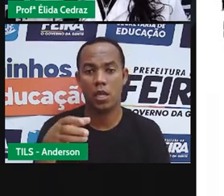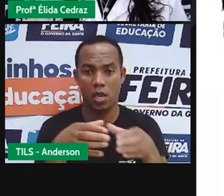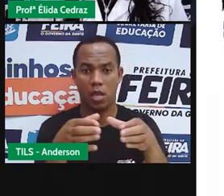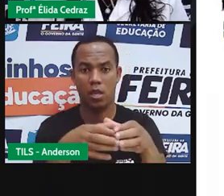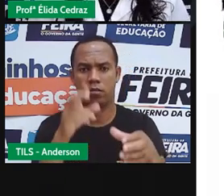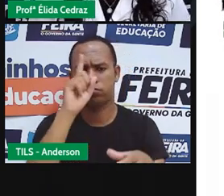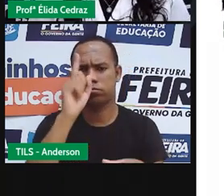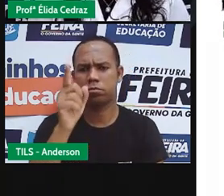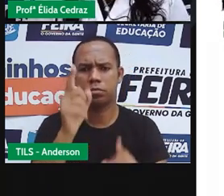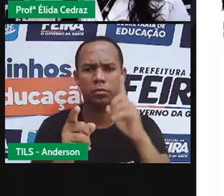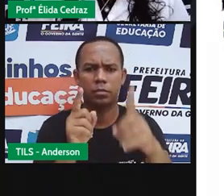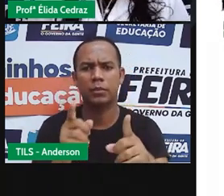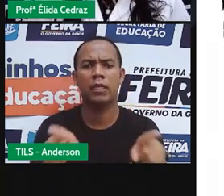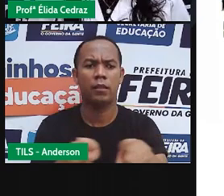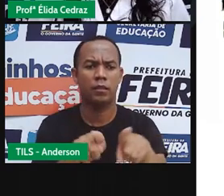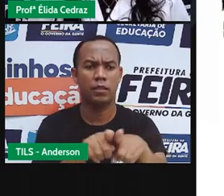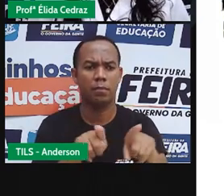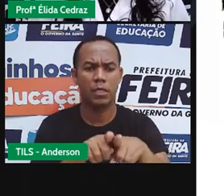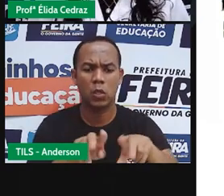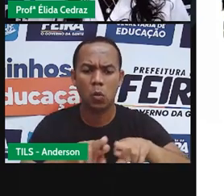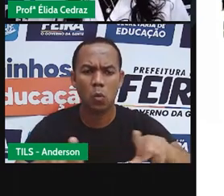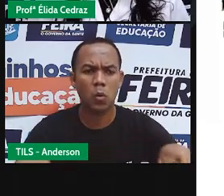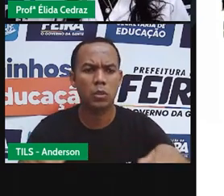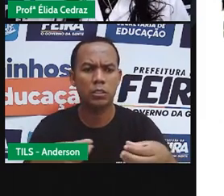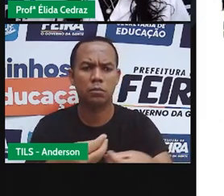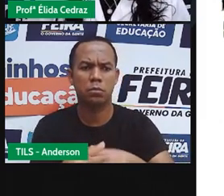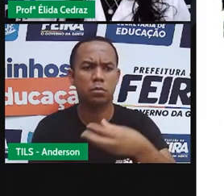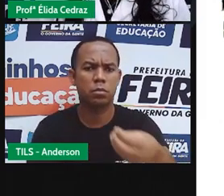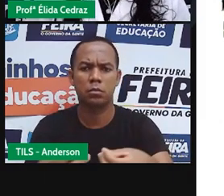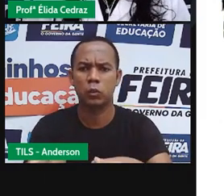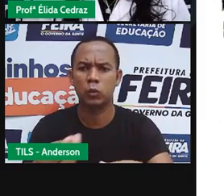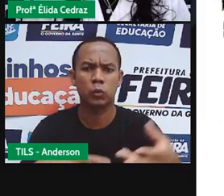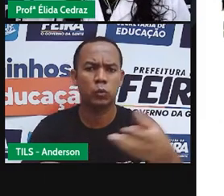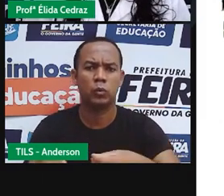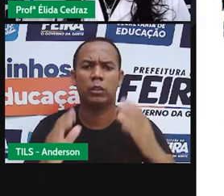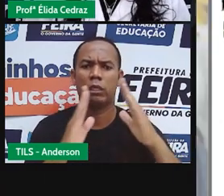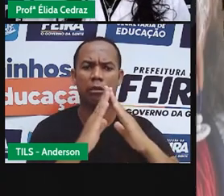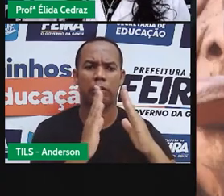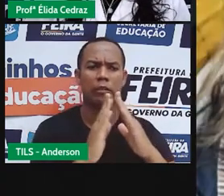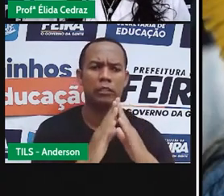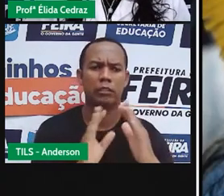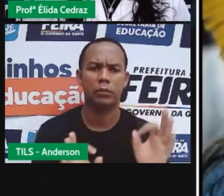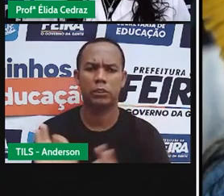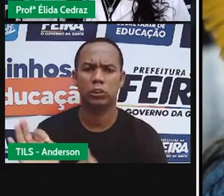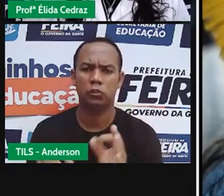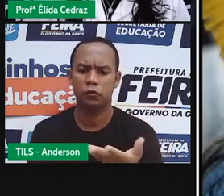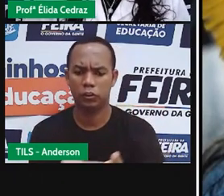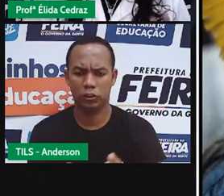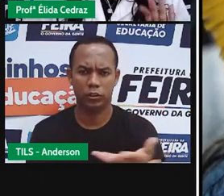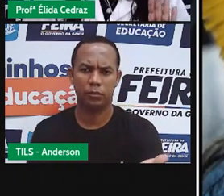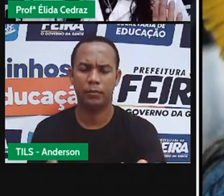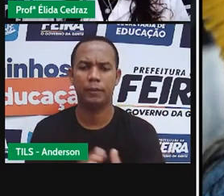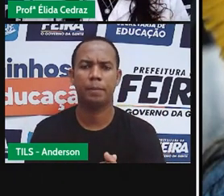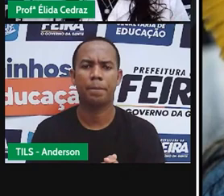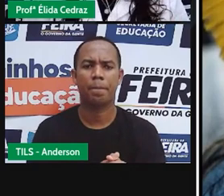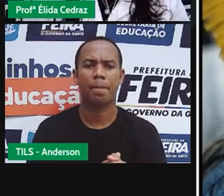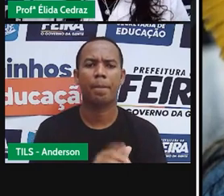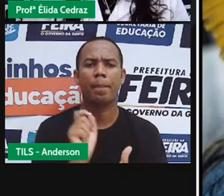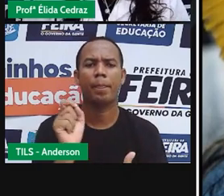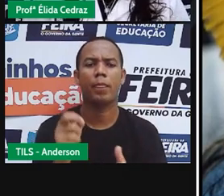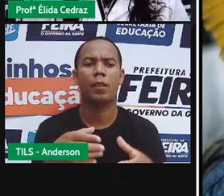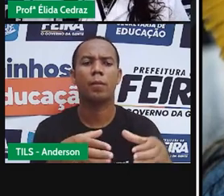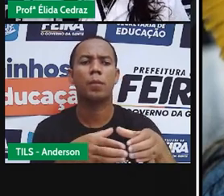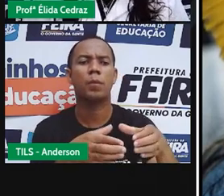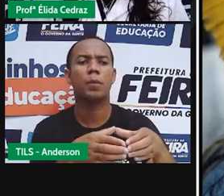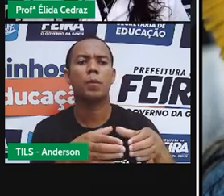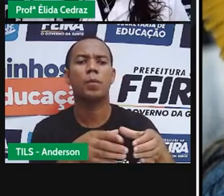por todos, até mesmo as moradias. Aqui a Pró trouxe dois